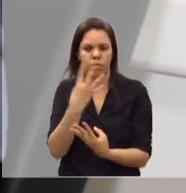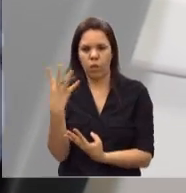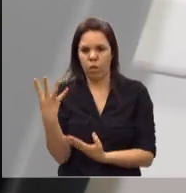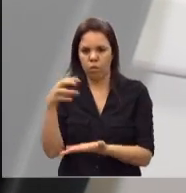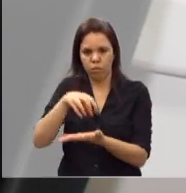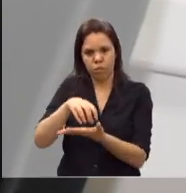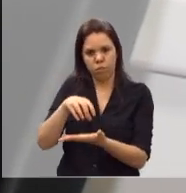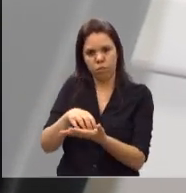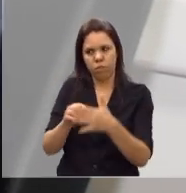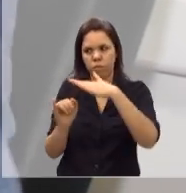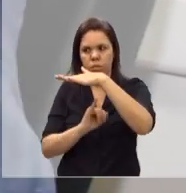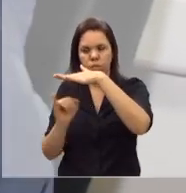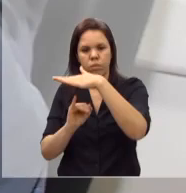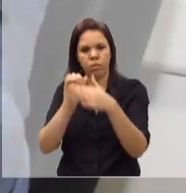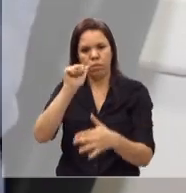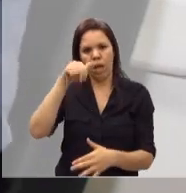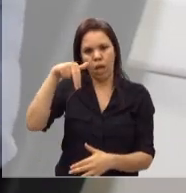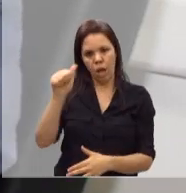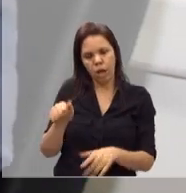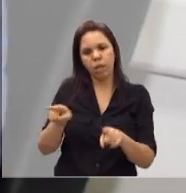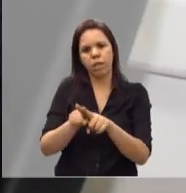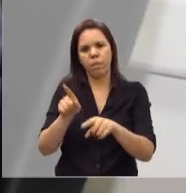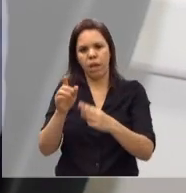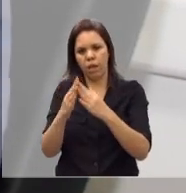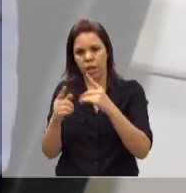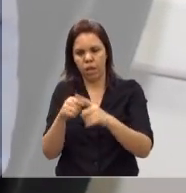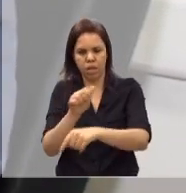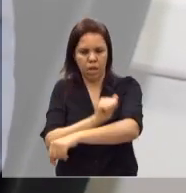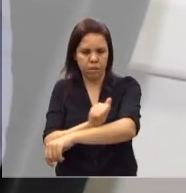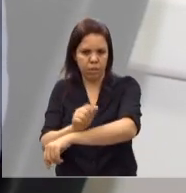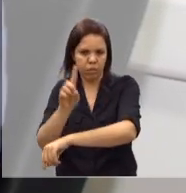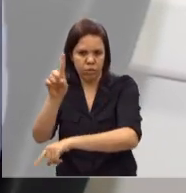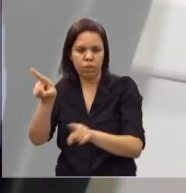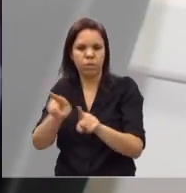nazarenas, como a Assembleia de Deus também tem, várias igrejas,